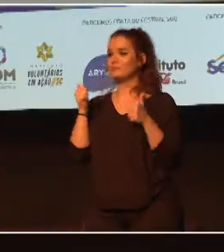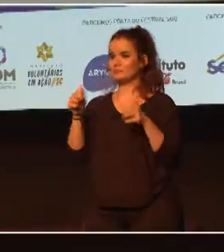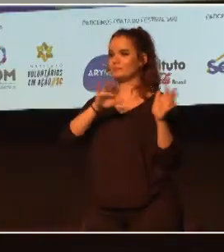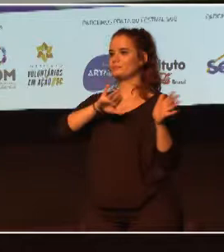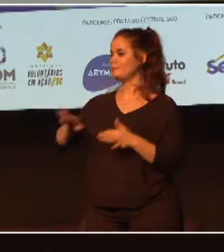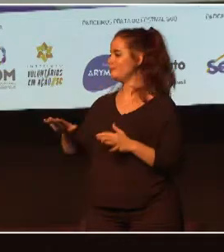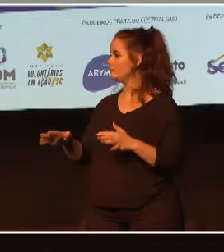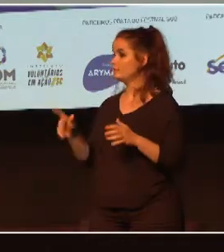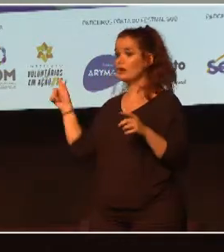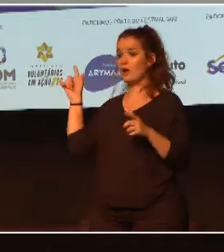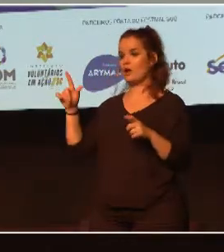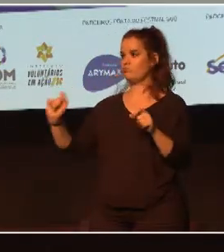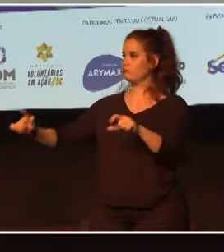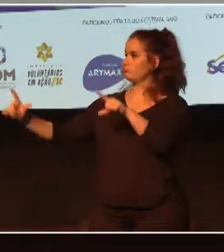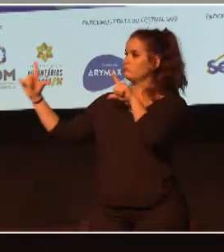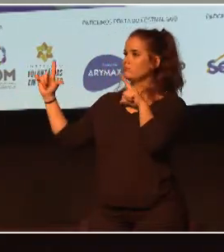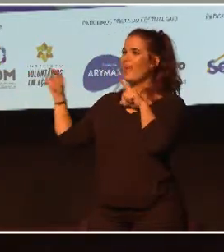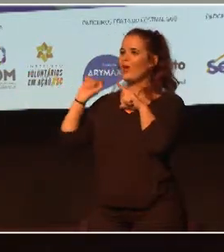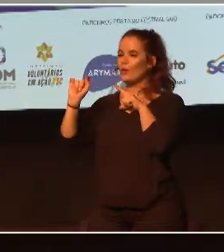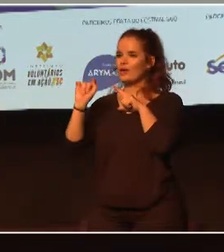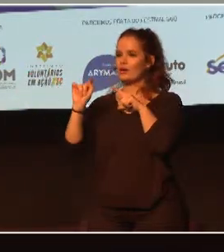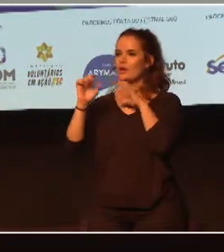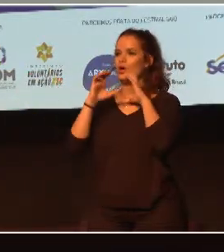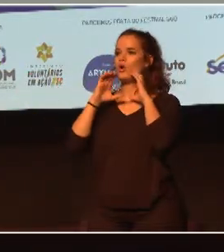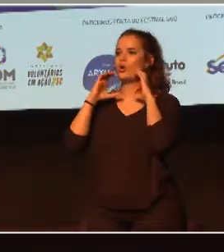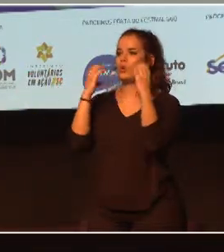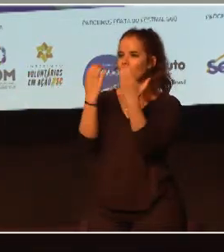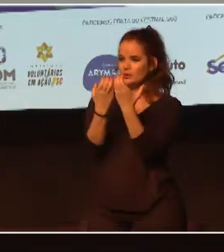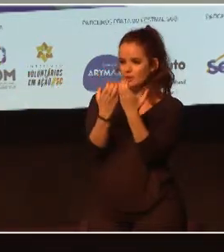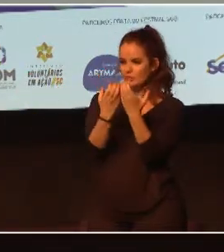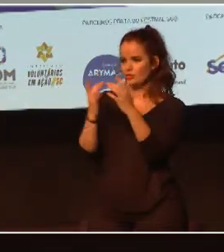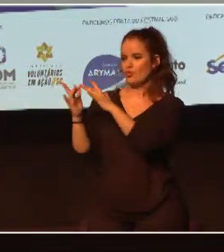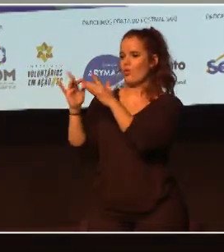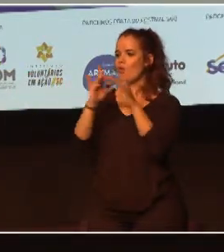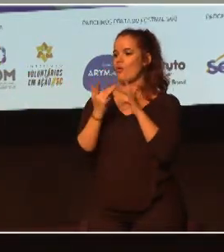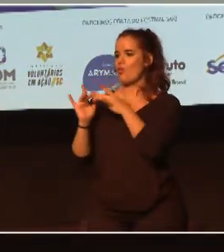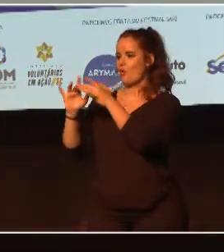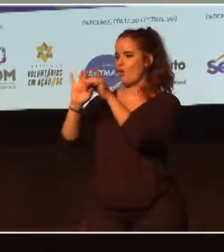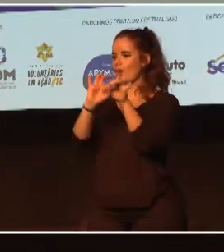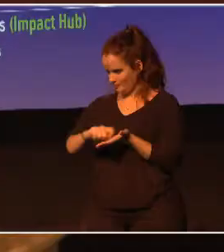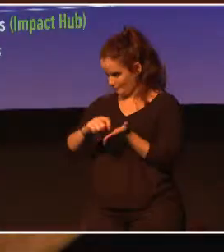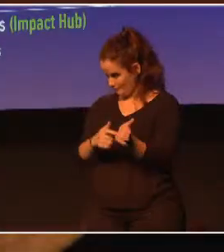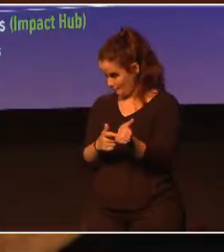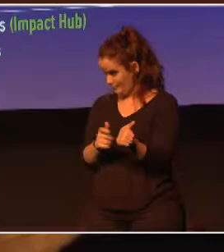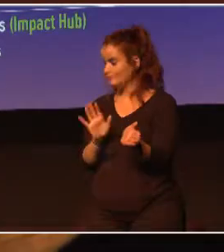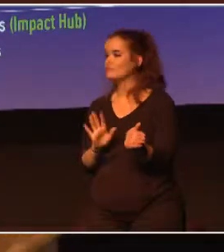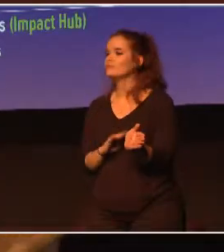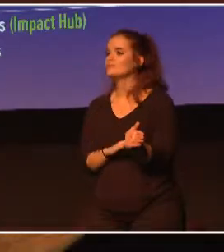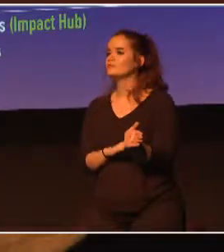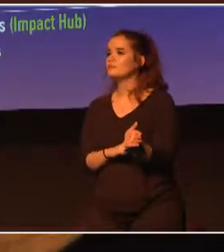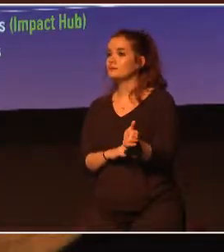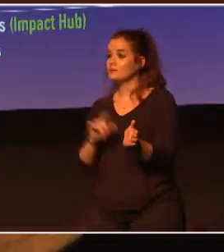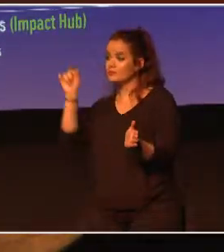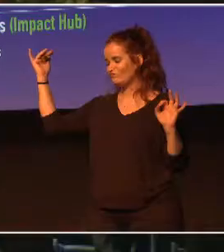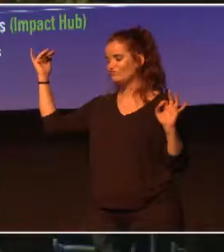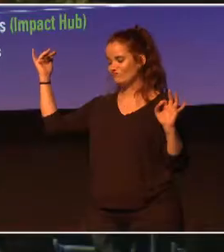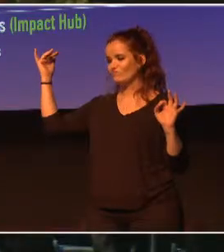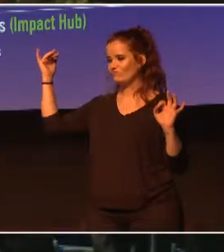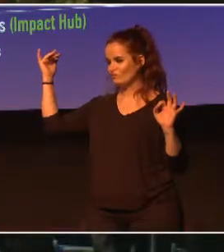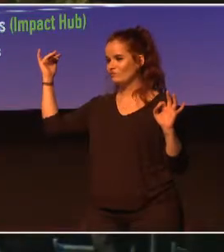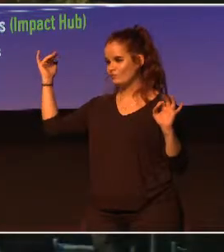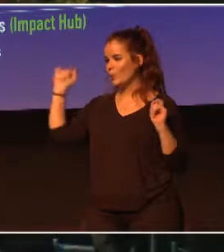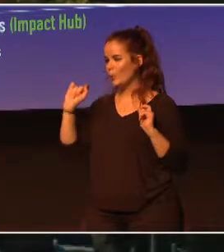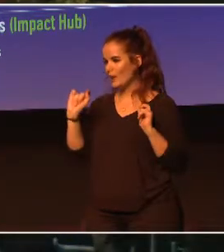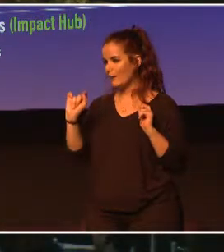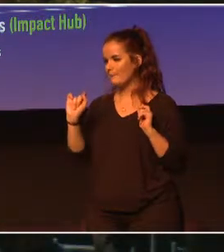O nome desse painel é Comunidades Conectadas. Quem vem agora, gente? O